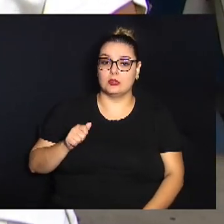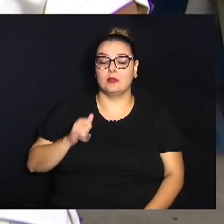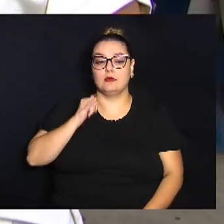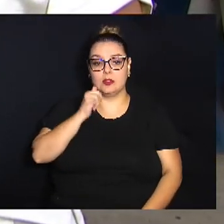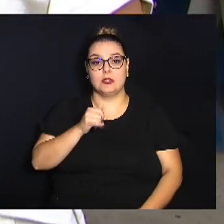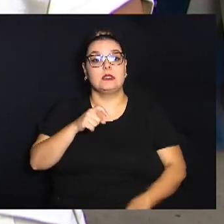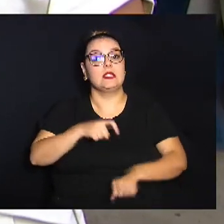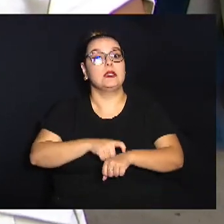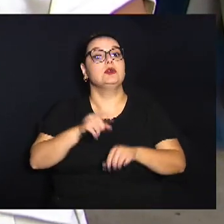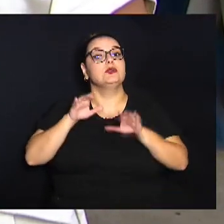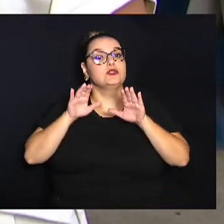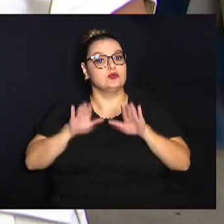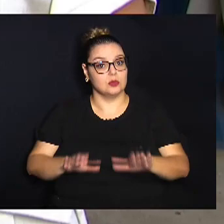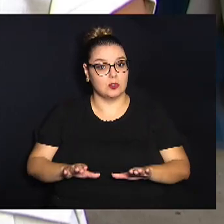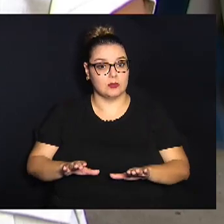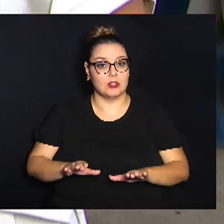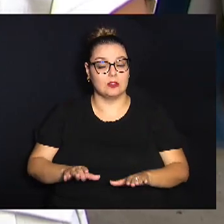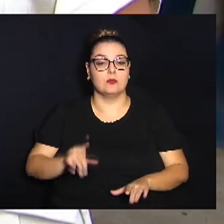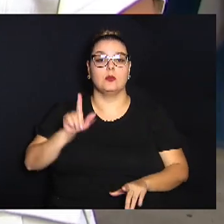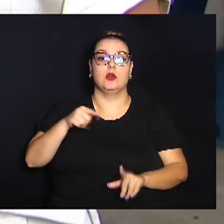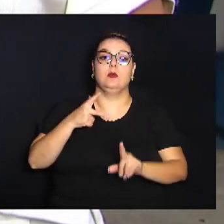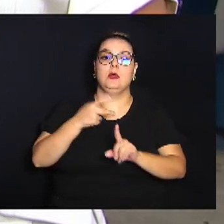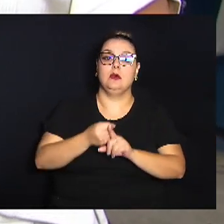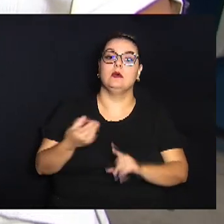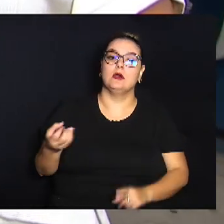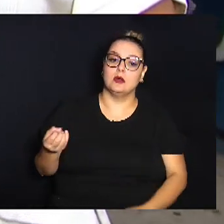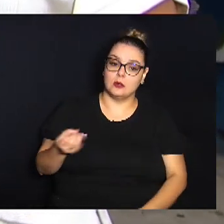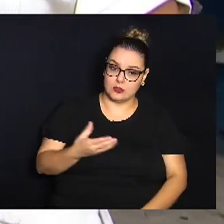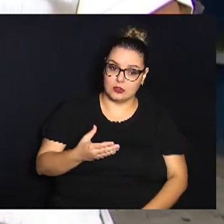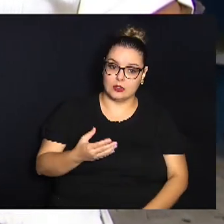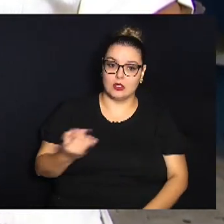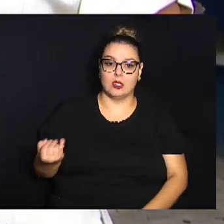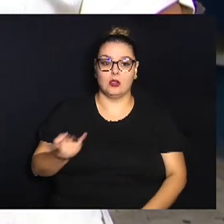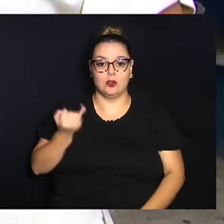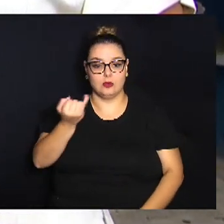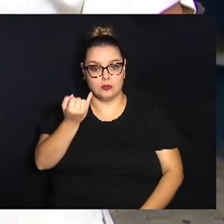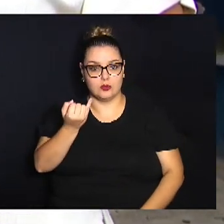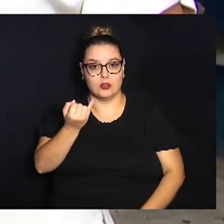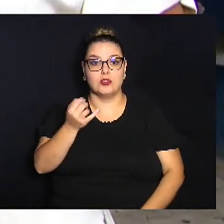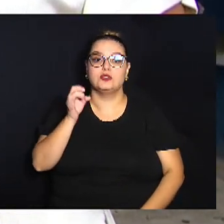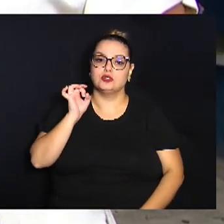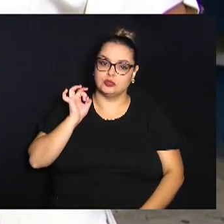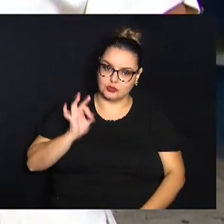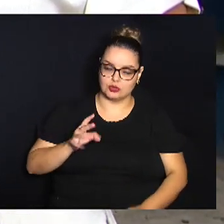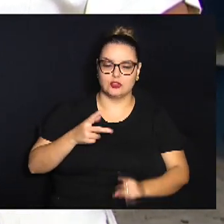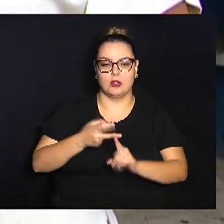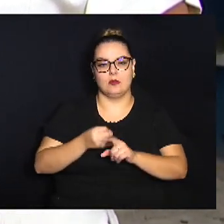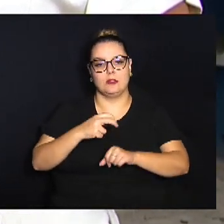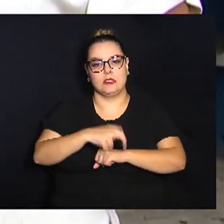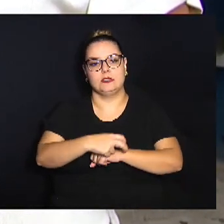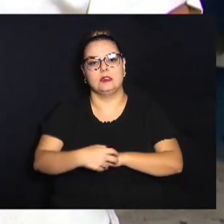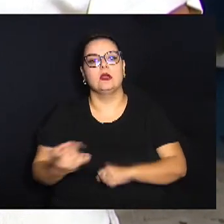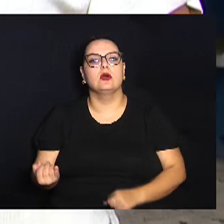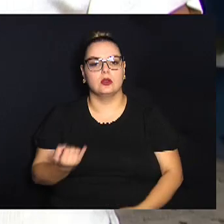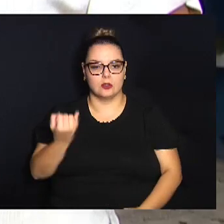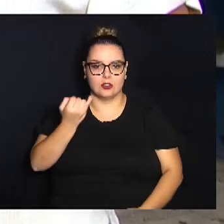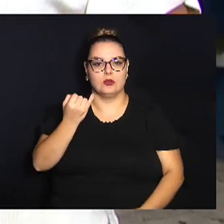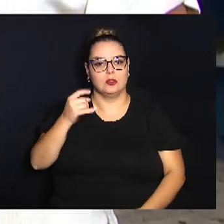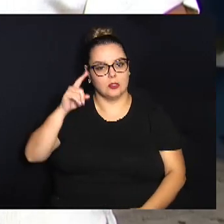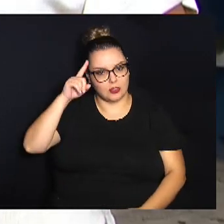neste momento então, por ser uma vacina nova, a importância de estar tomando só a vacina da dengue em um